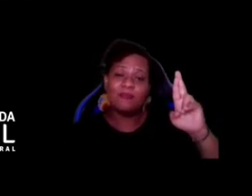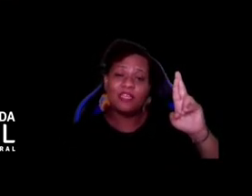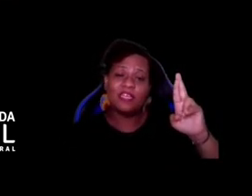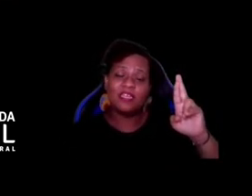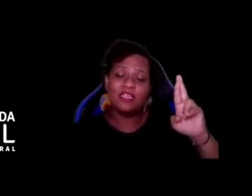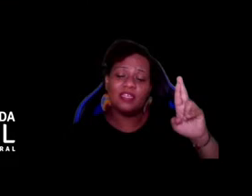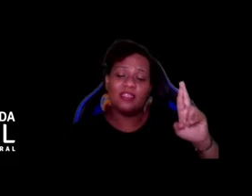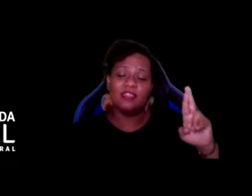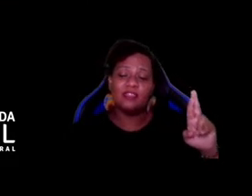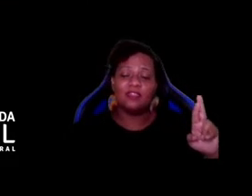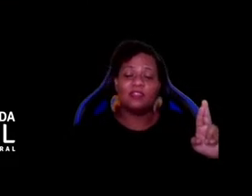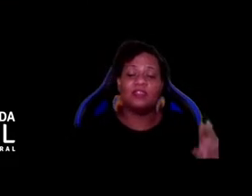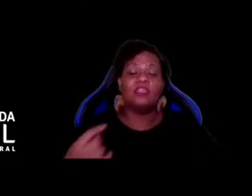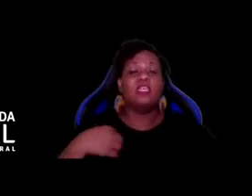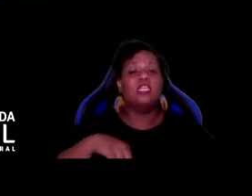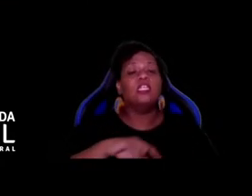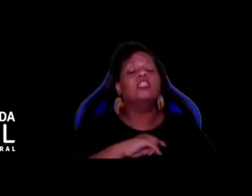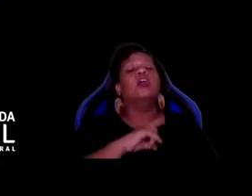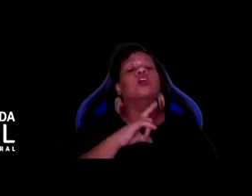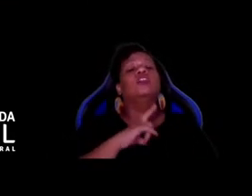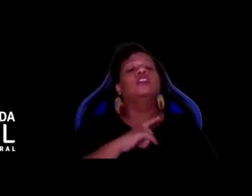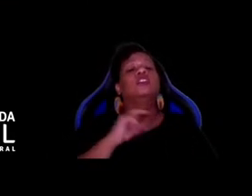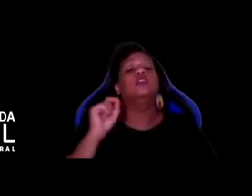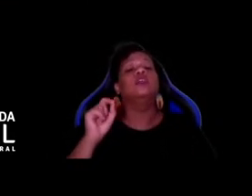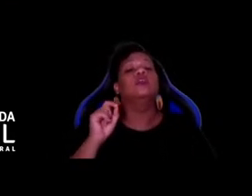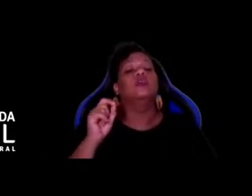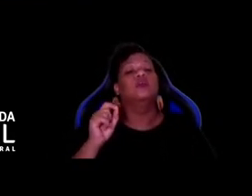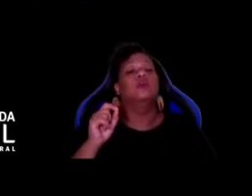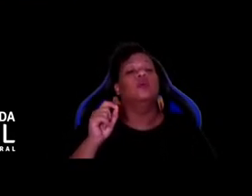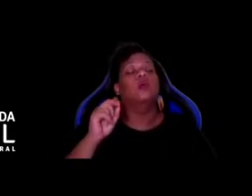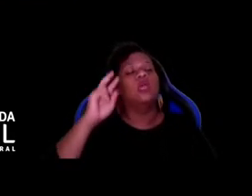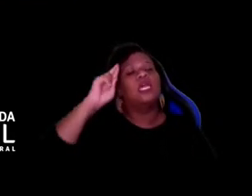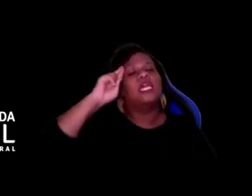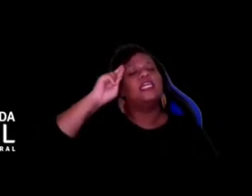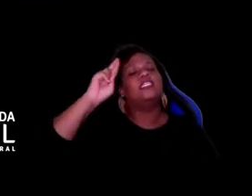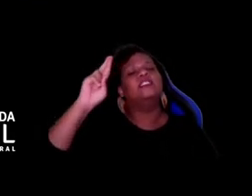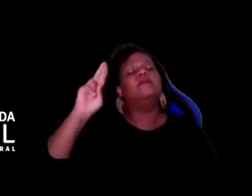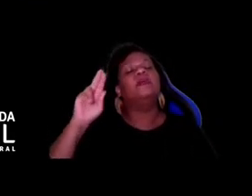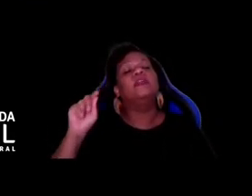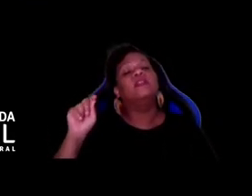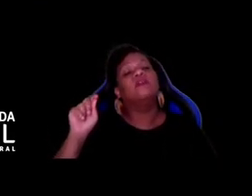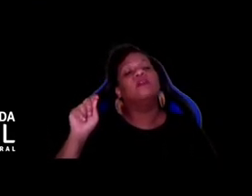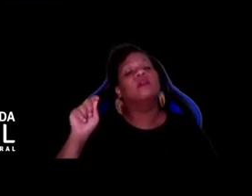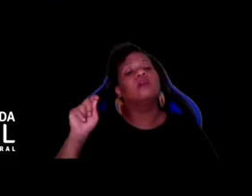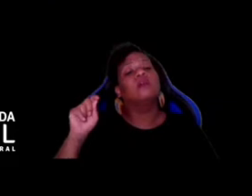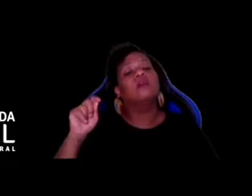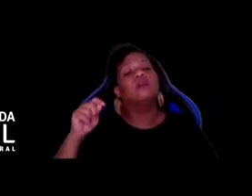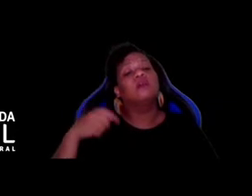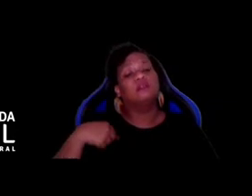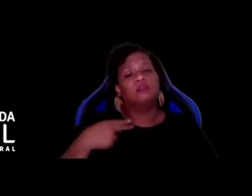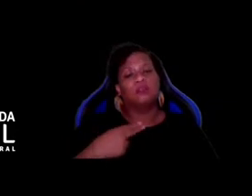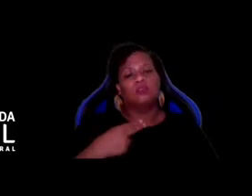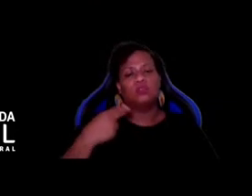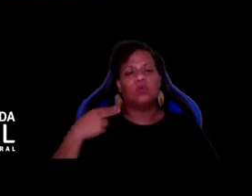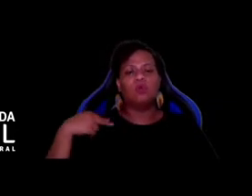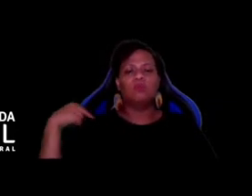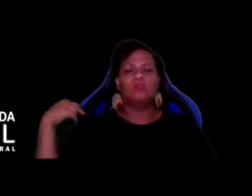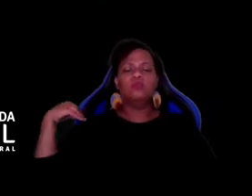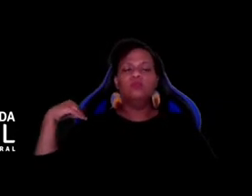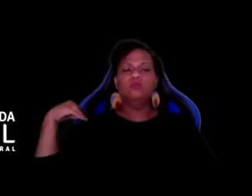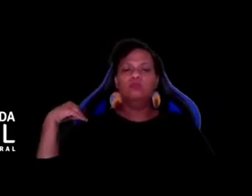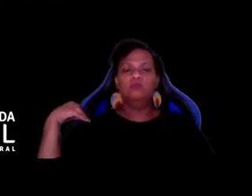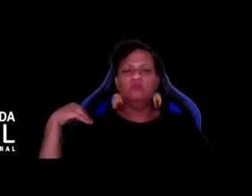que a gente tem de manter esse respeito é a gente manter o nosso nível, a gente não